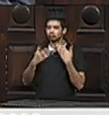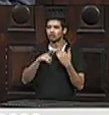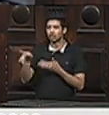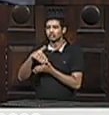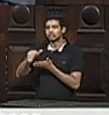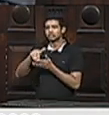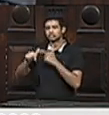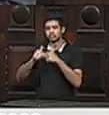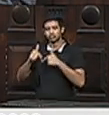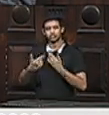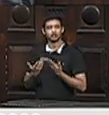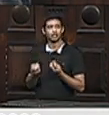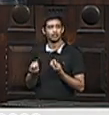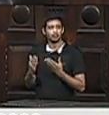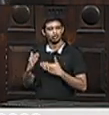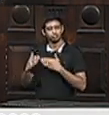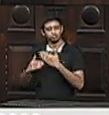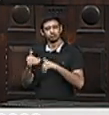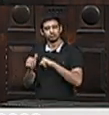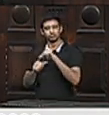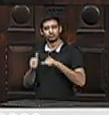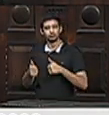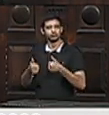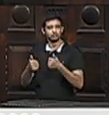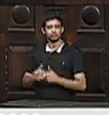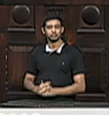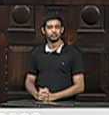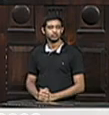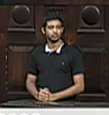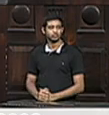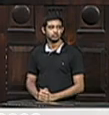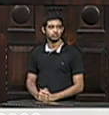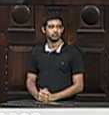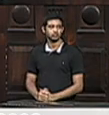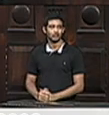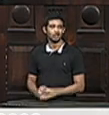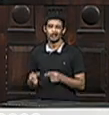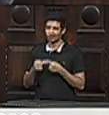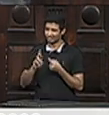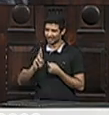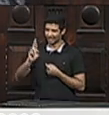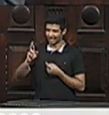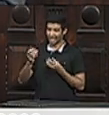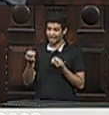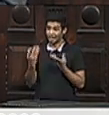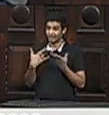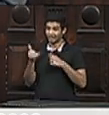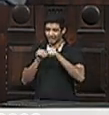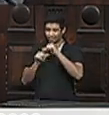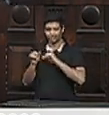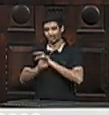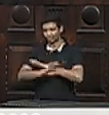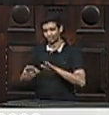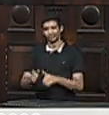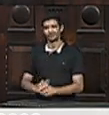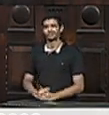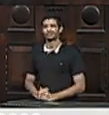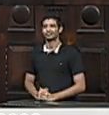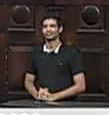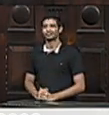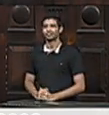nesse diálogo a gente pode chegar a um texto melhor, seja o governo retirando esse texto e mandando uma mensagem melhor,